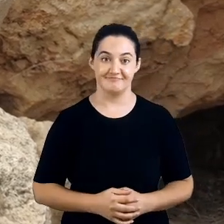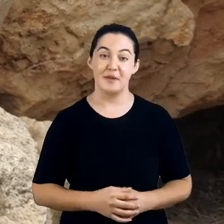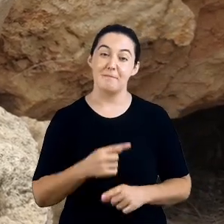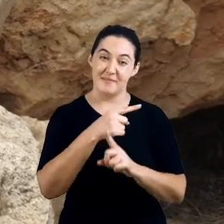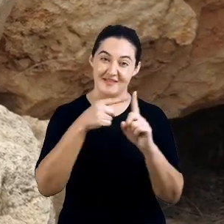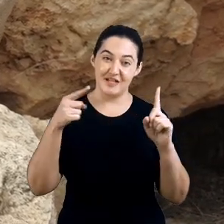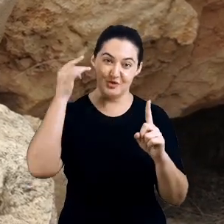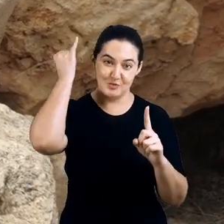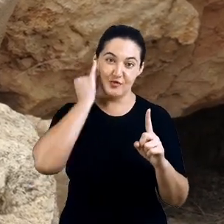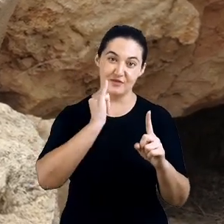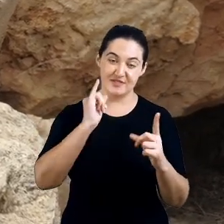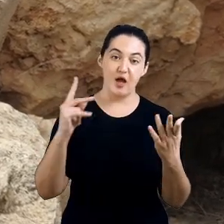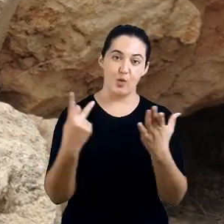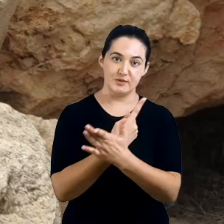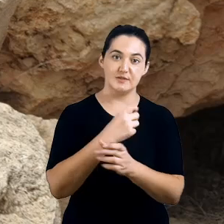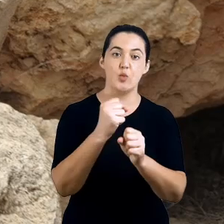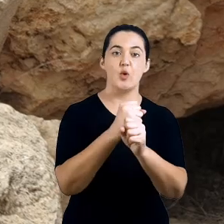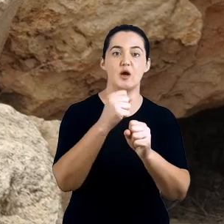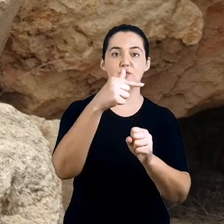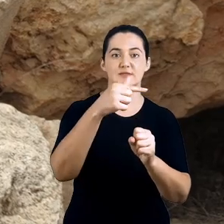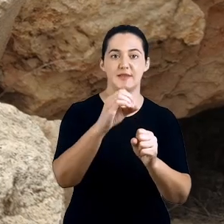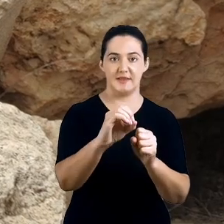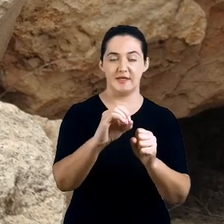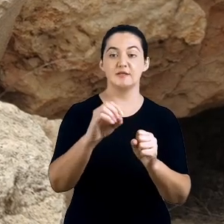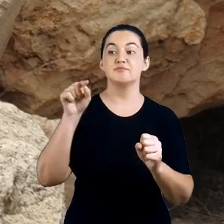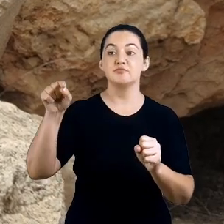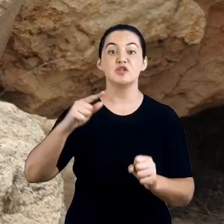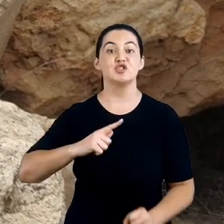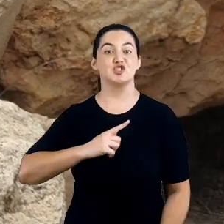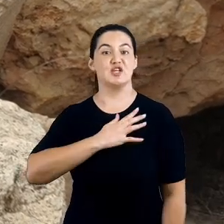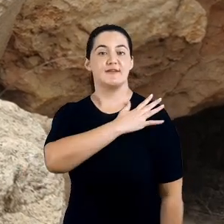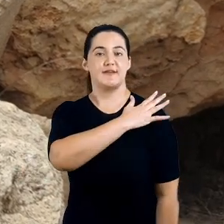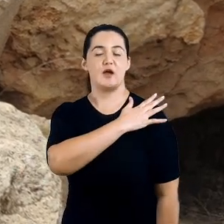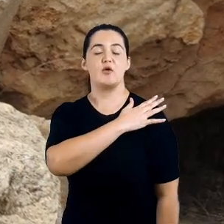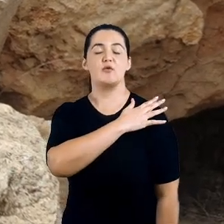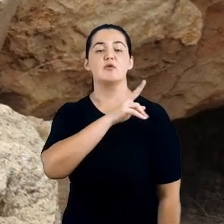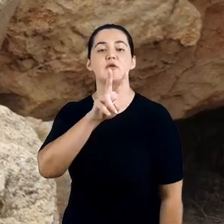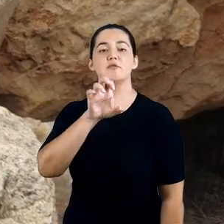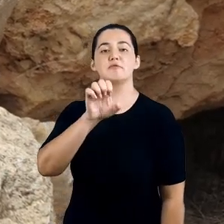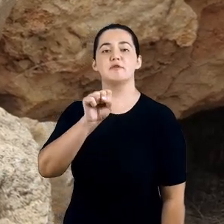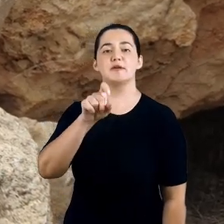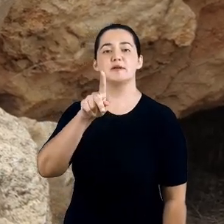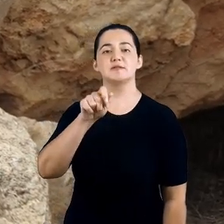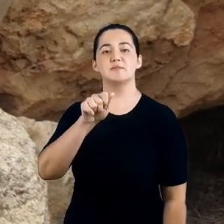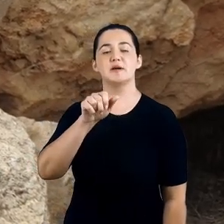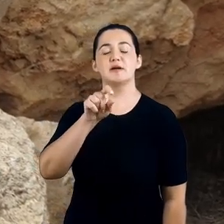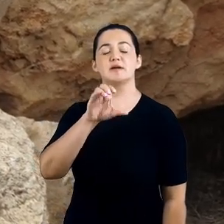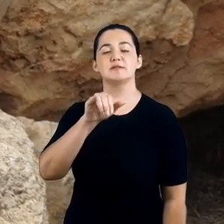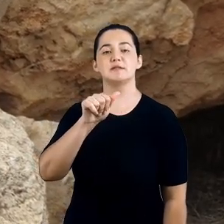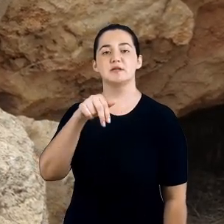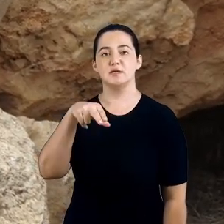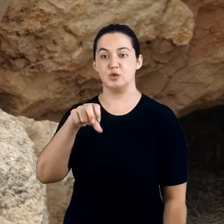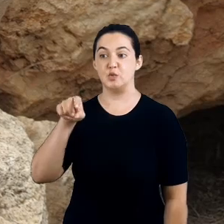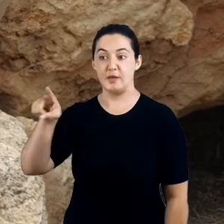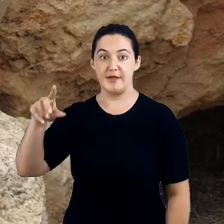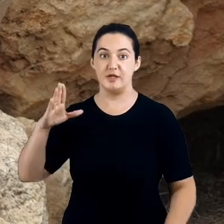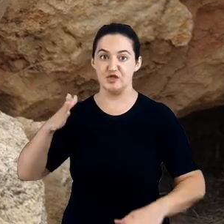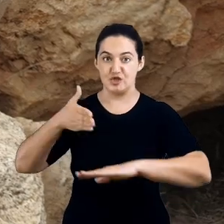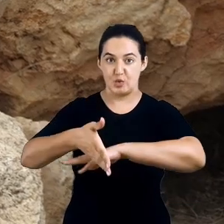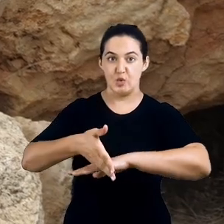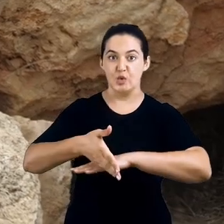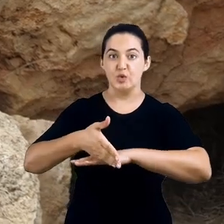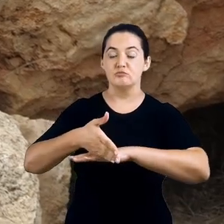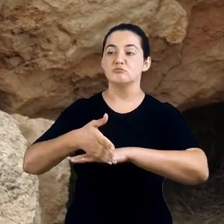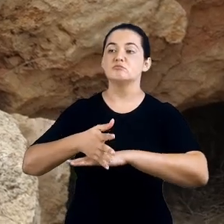profecia cumpriu-se no ano 70, quando o general Vespasiano, que depois se tornou imperador, veio a Jerusalém e deixou em seu lugar